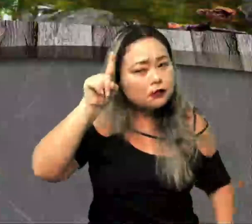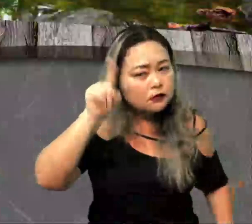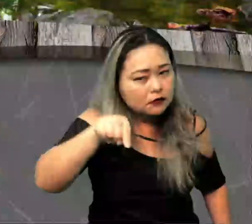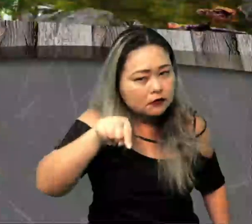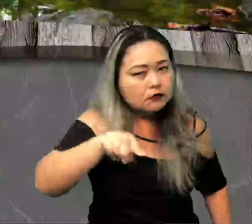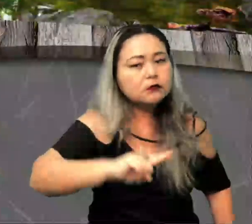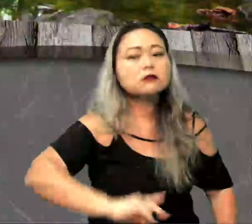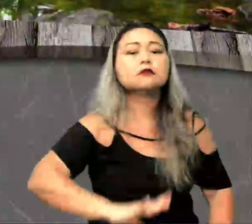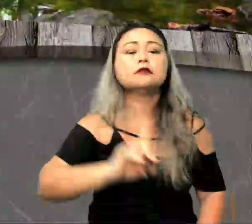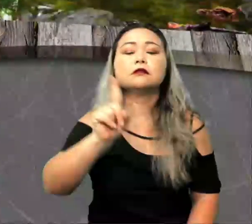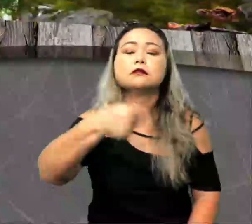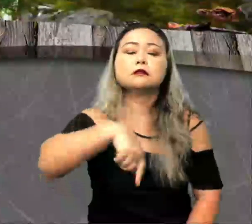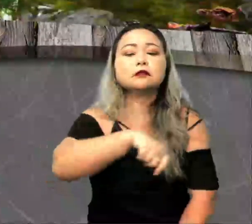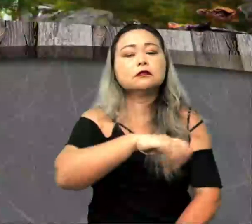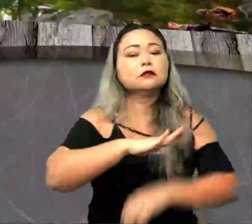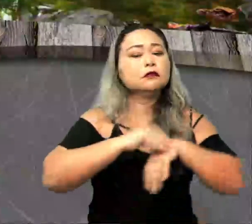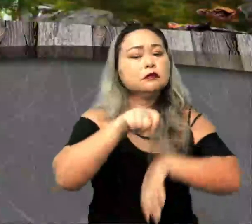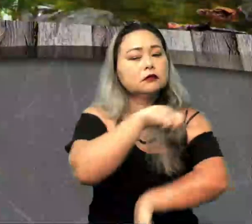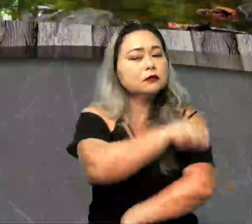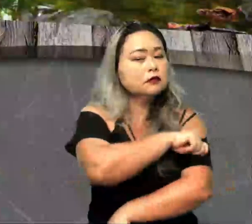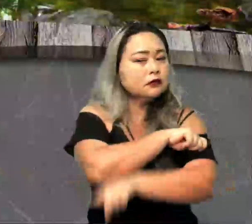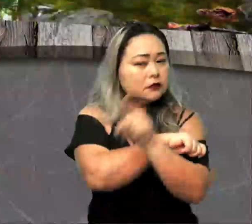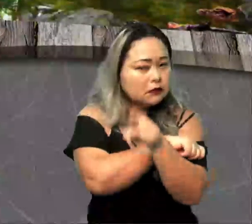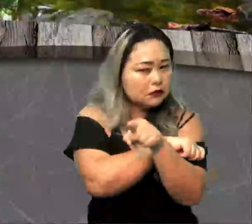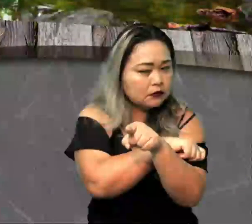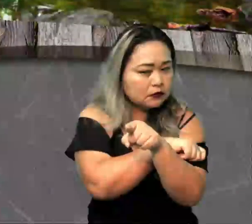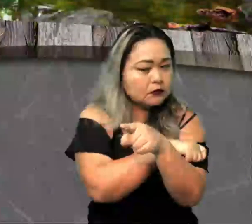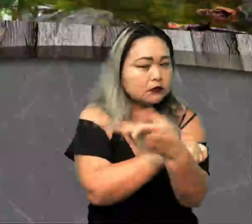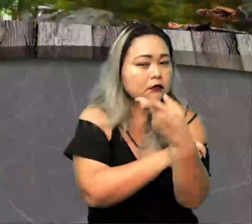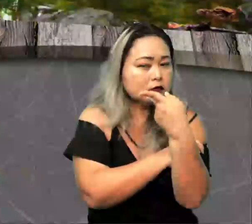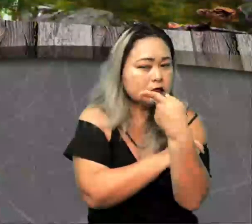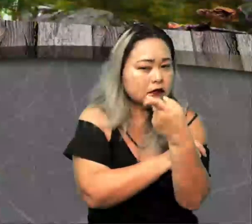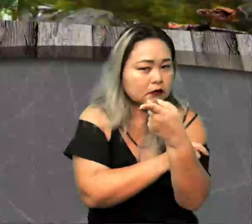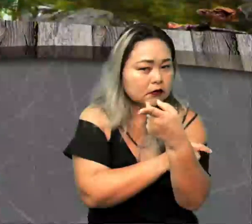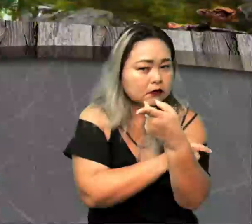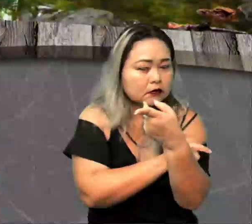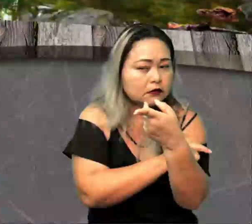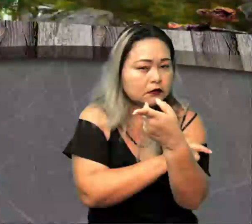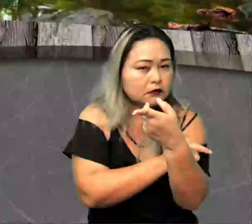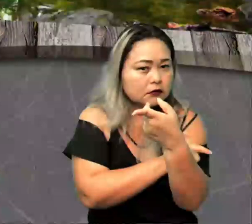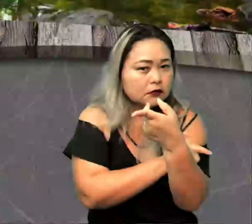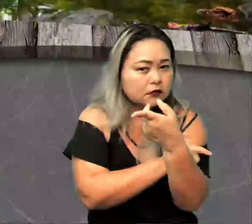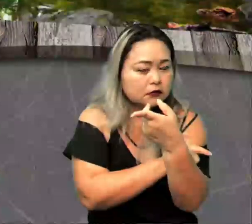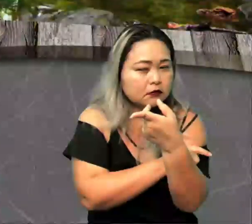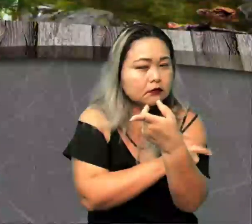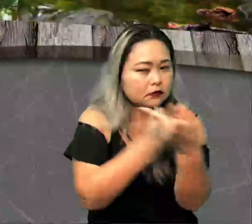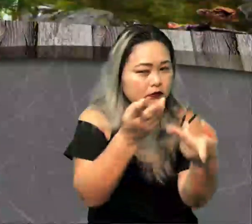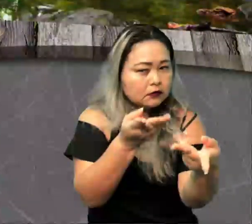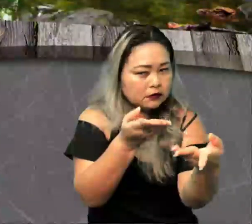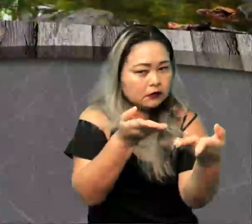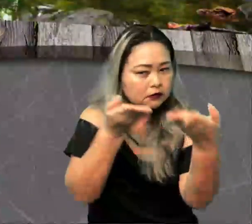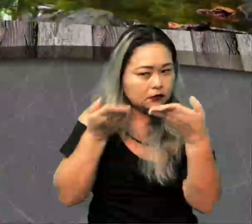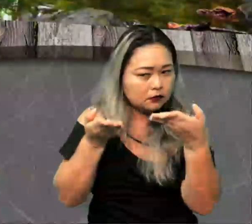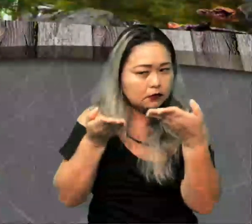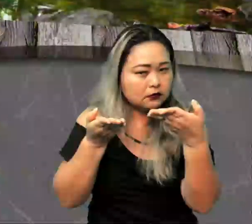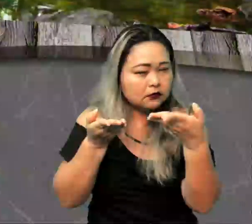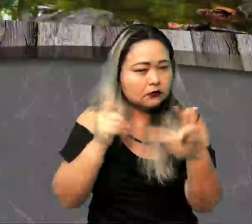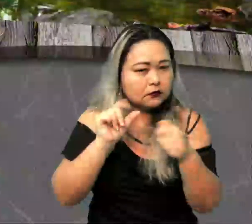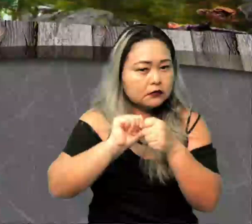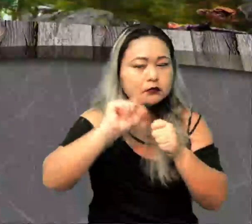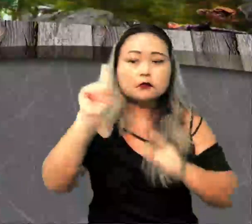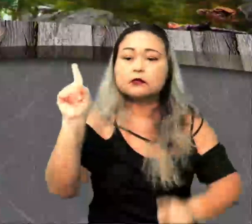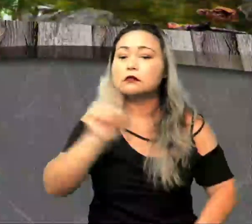aluno, Mediação Tecnológica Rondônia, eu te faço assim um baita de um convite.